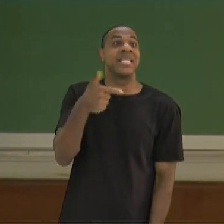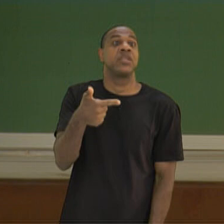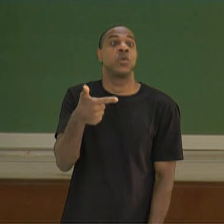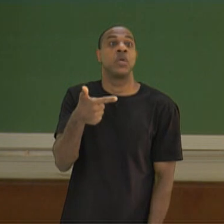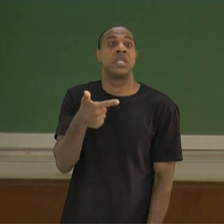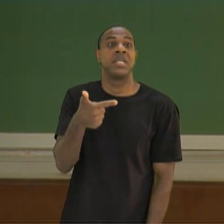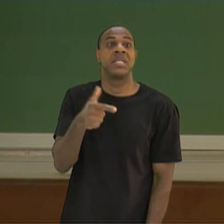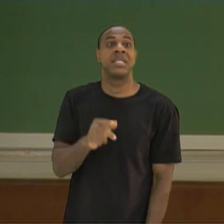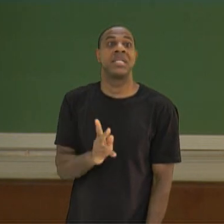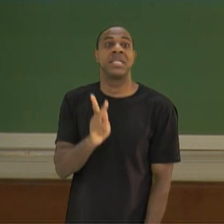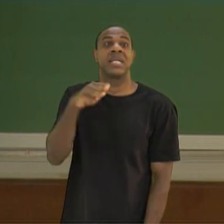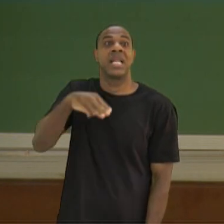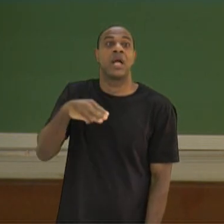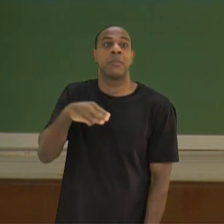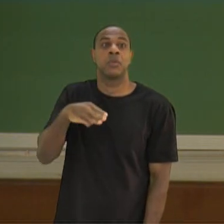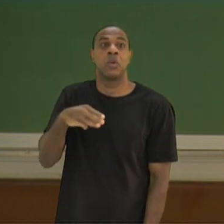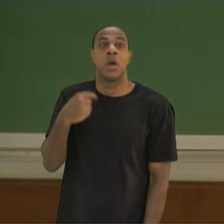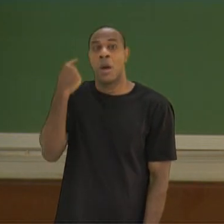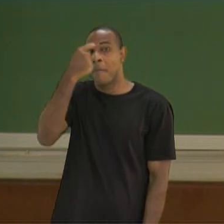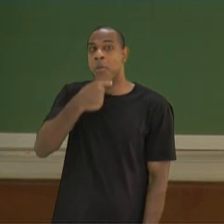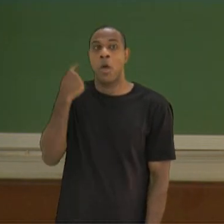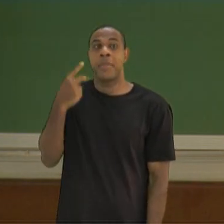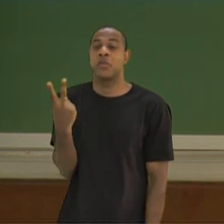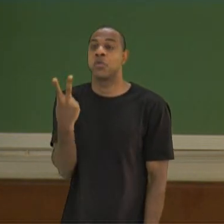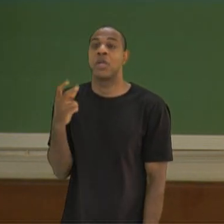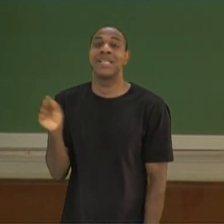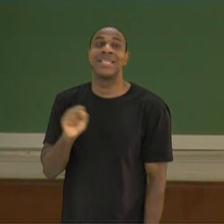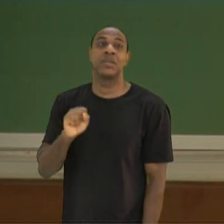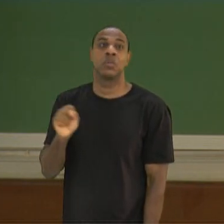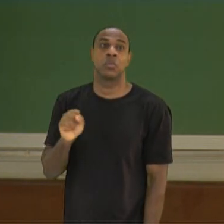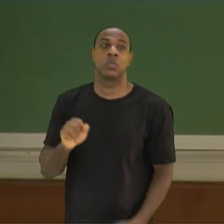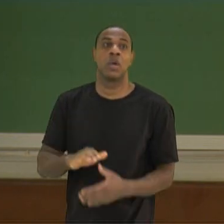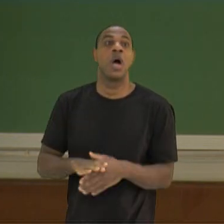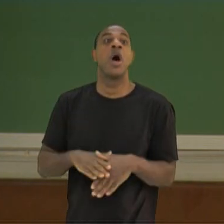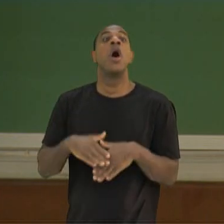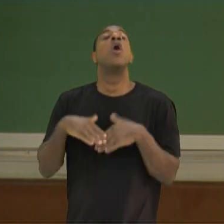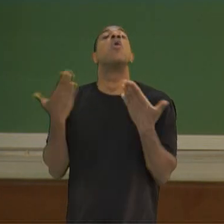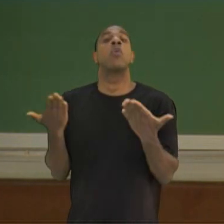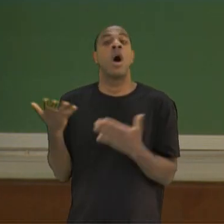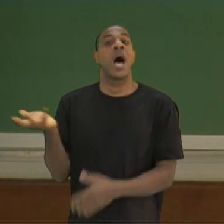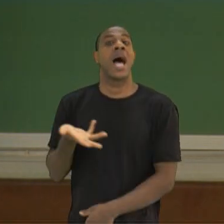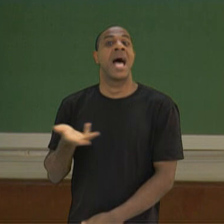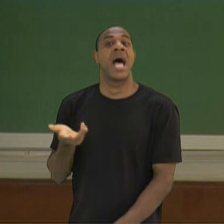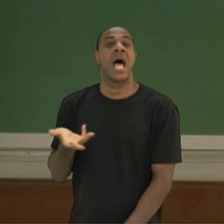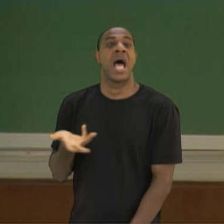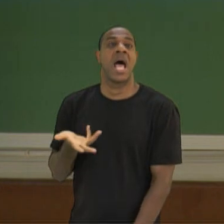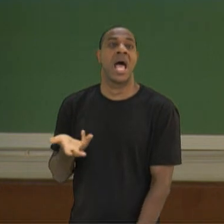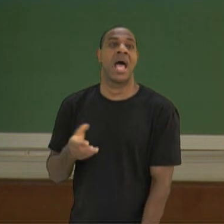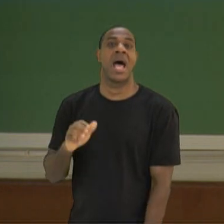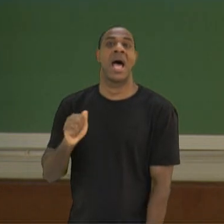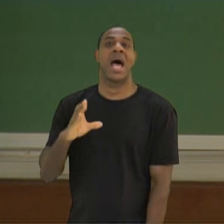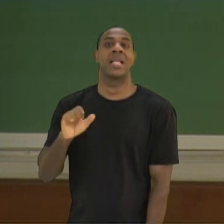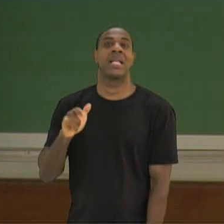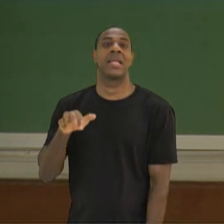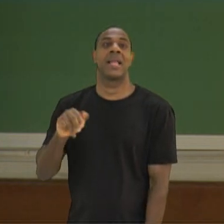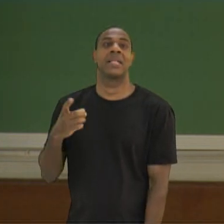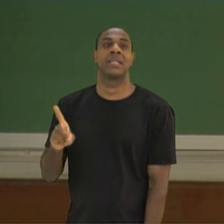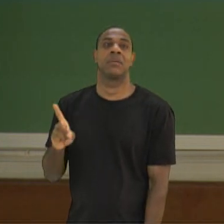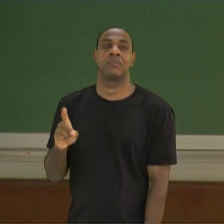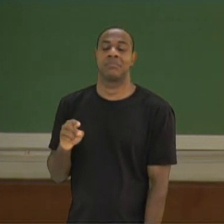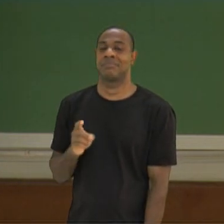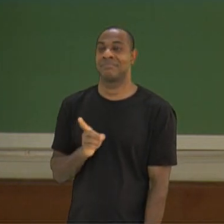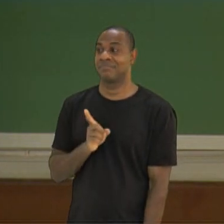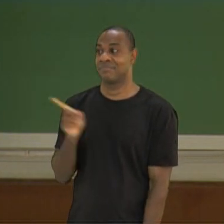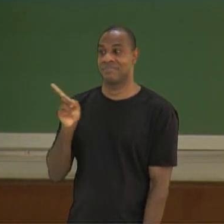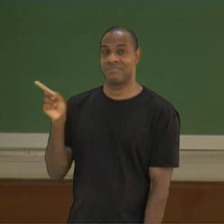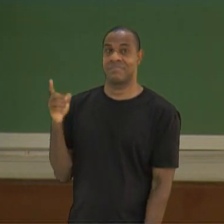2 segundos. Calcule a aceleração, né? Qual a aceleração dele? Então, como que a gente faz? Presta bem